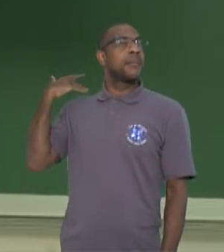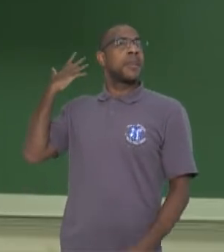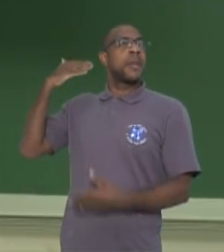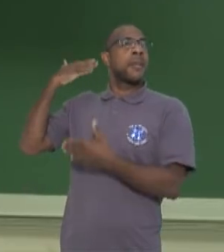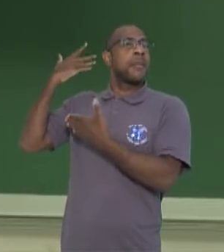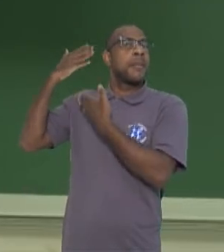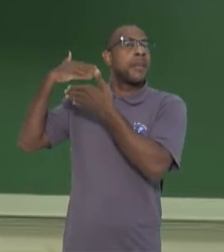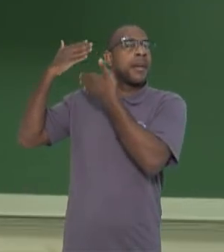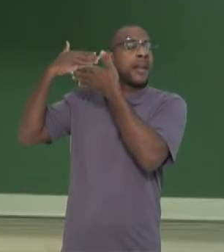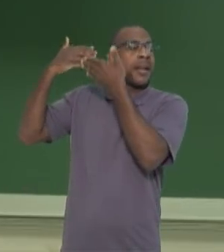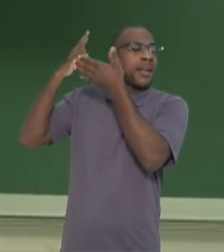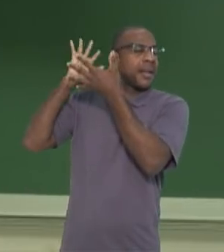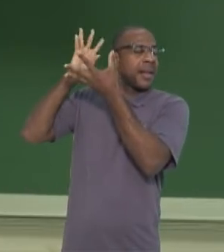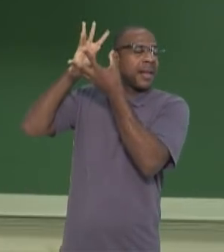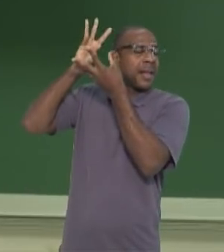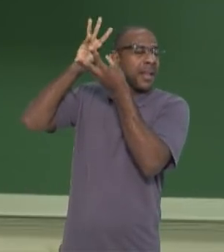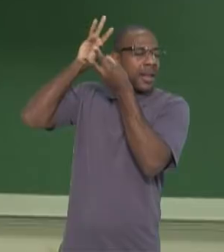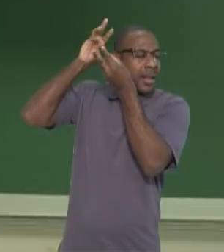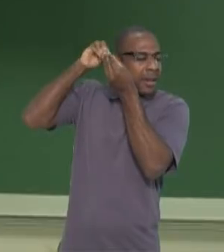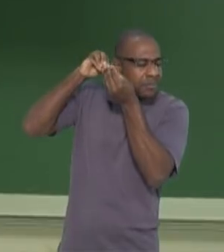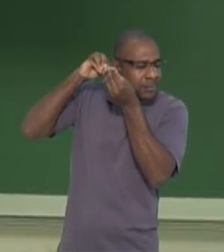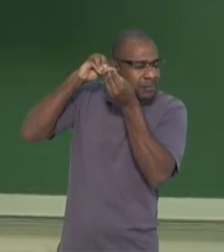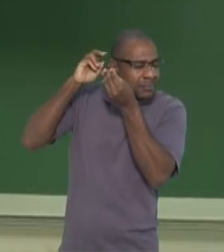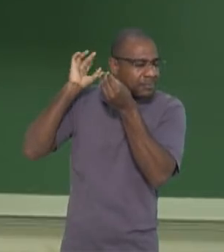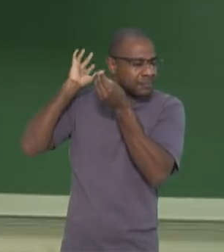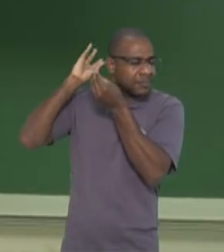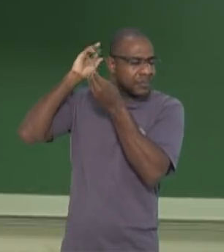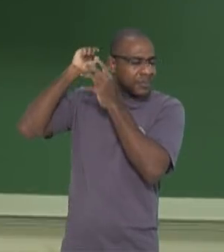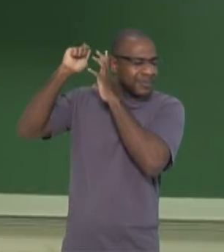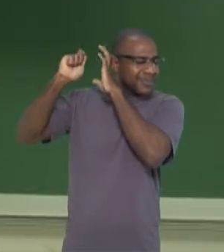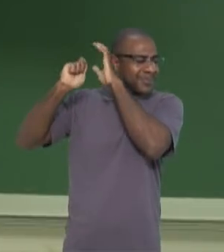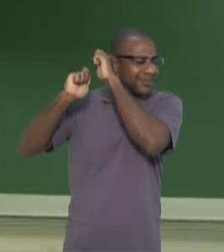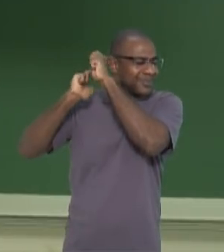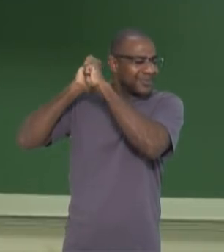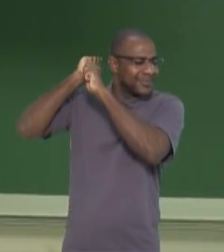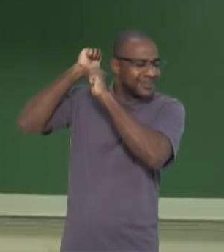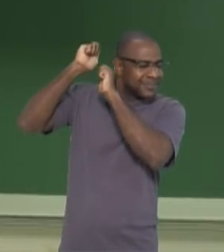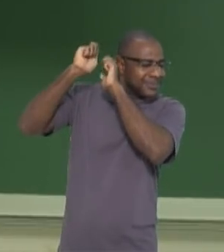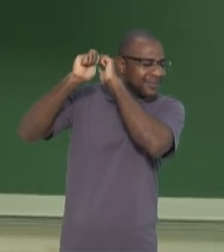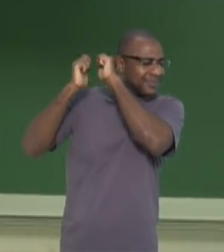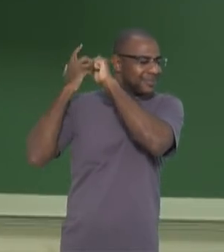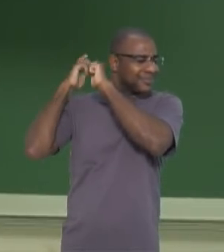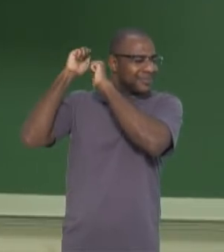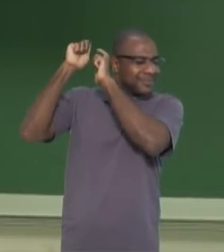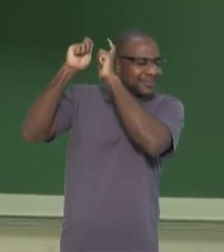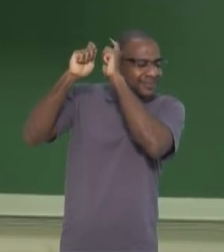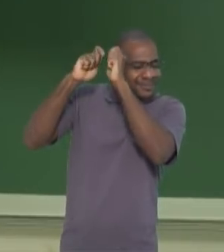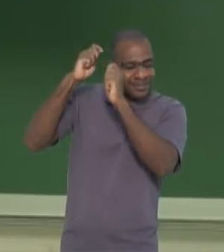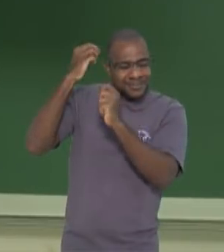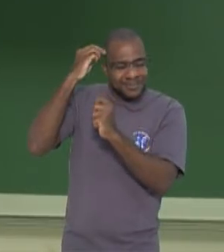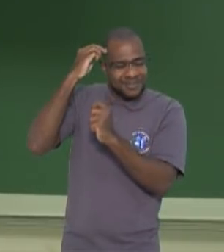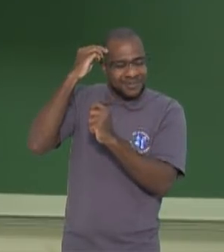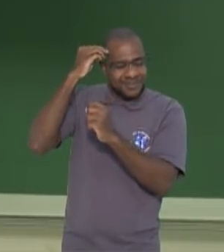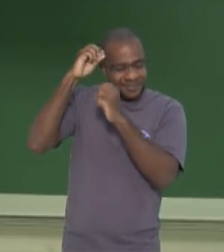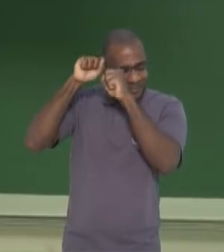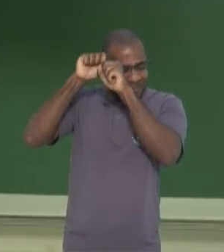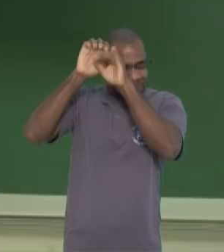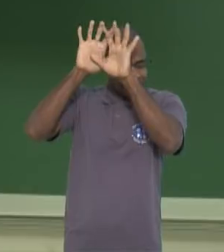nisso. Então a Toy Art, ela vai puxar esses elementos e vai construir esses bonecos que lembram a